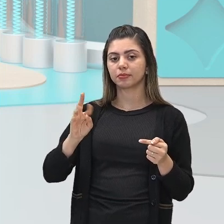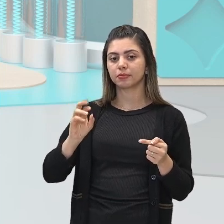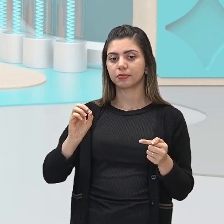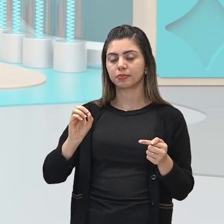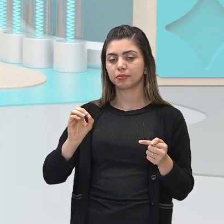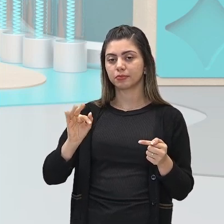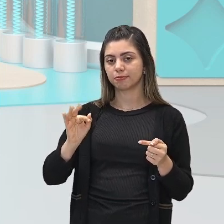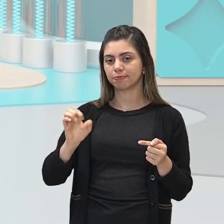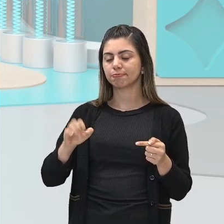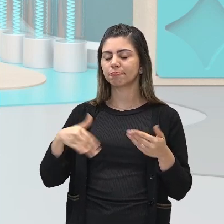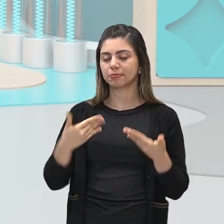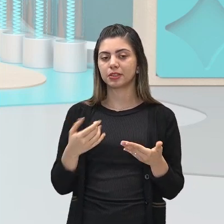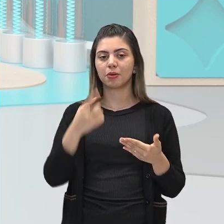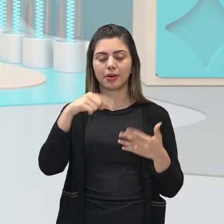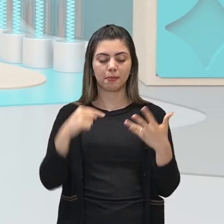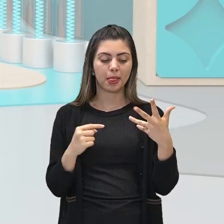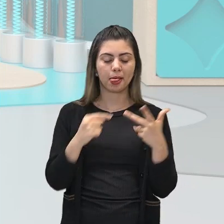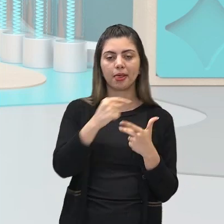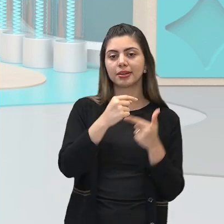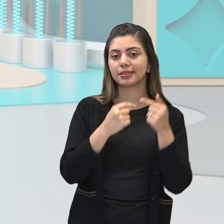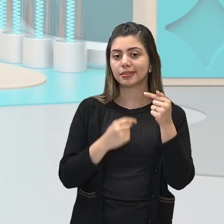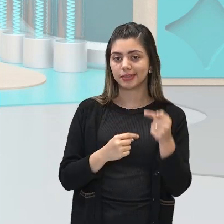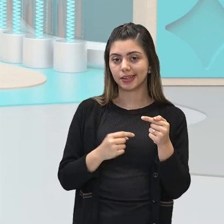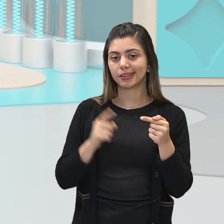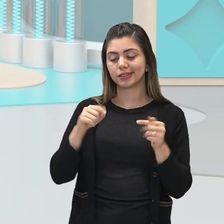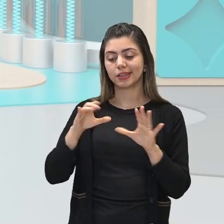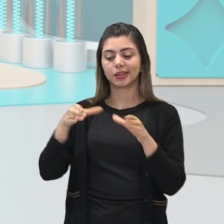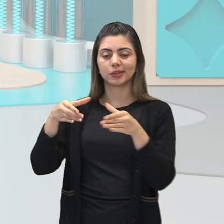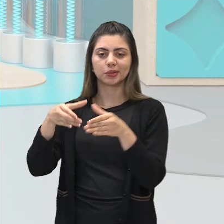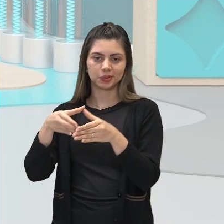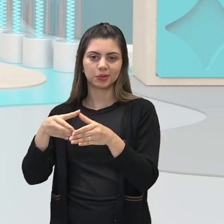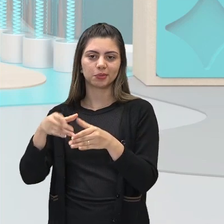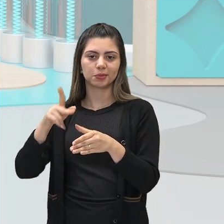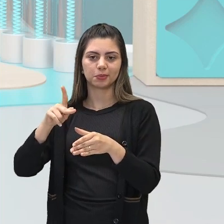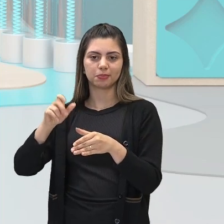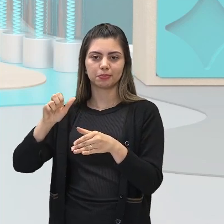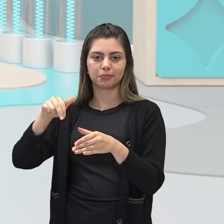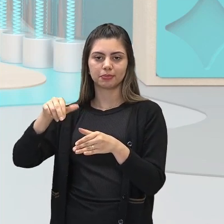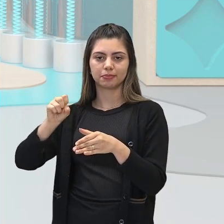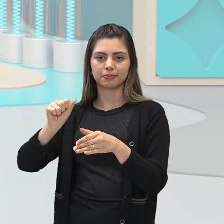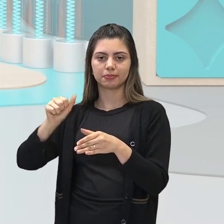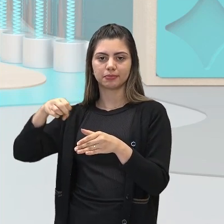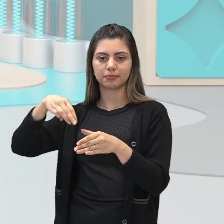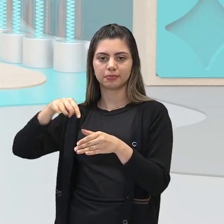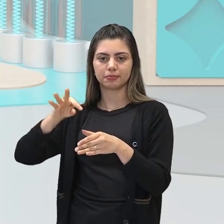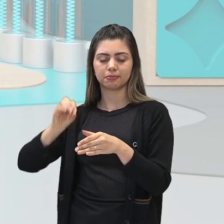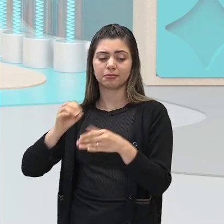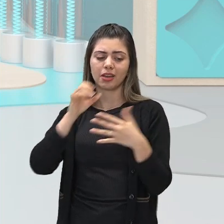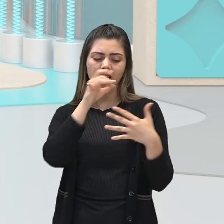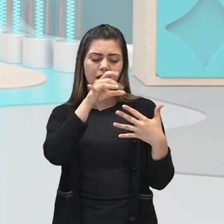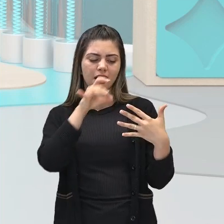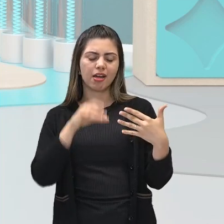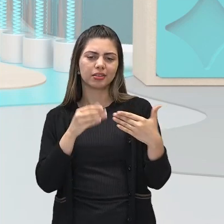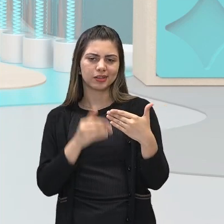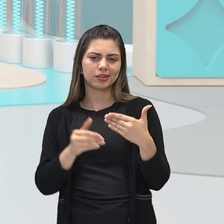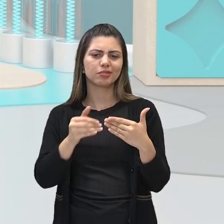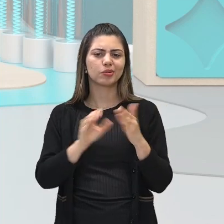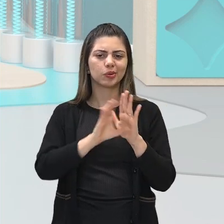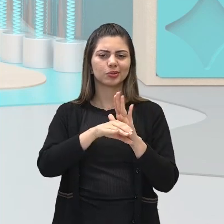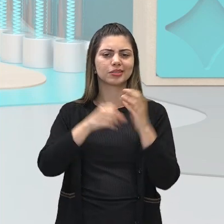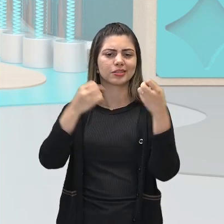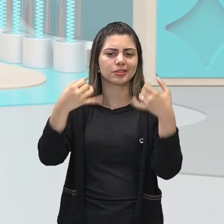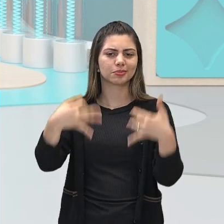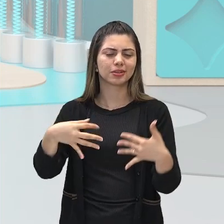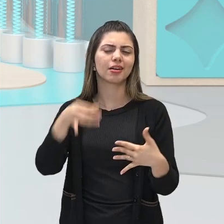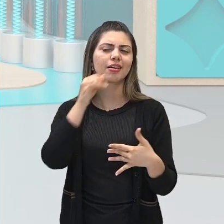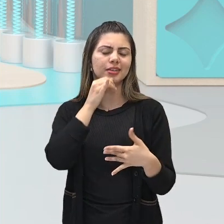Então, essas 7 figuras de linguagem, oitavo ano, nós vamos conceituar, vamos exemplificar,